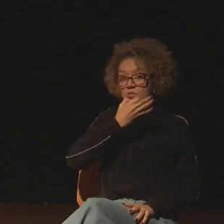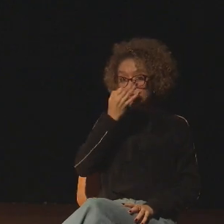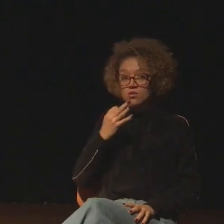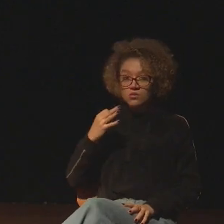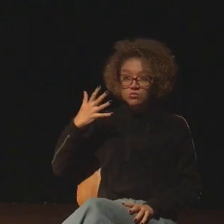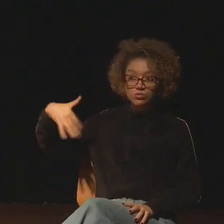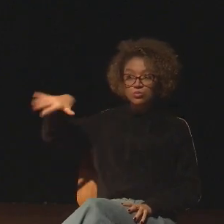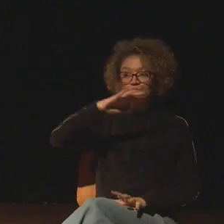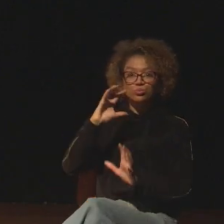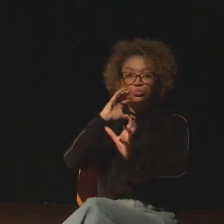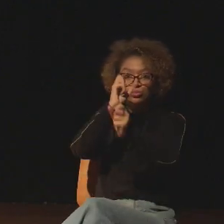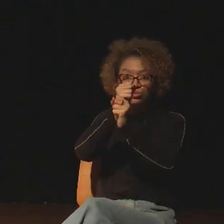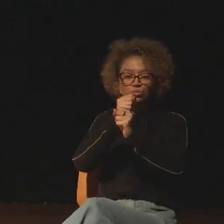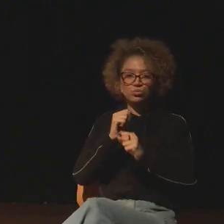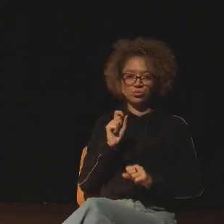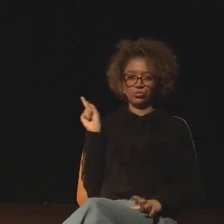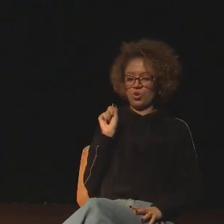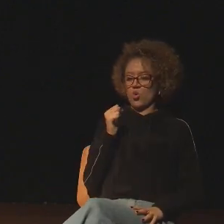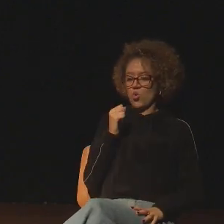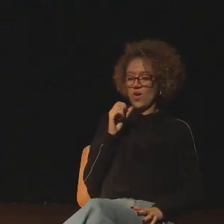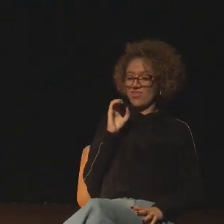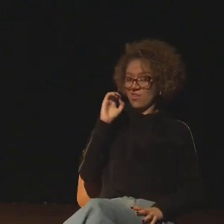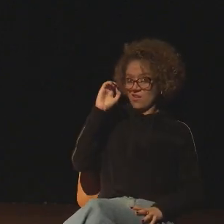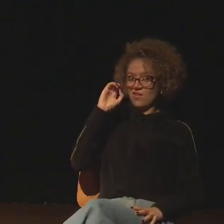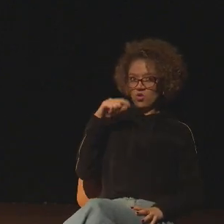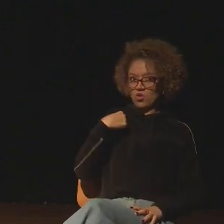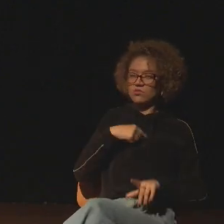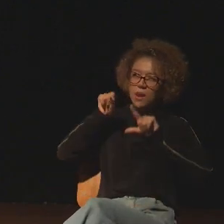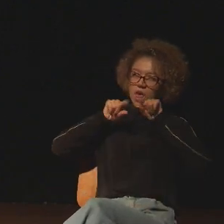que aqui são 80 ao todo,